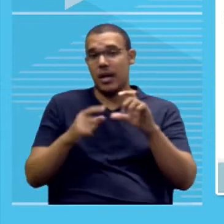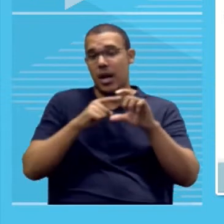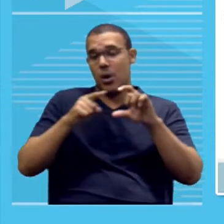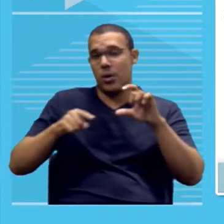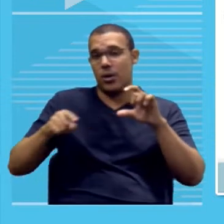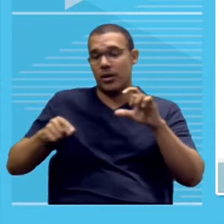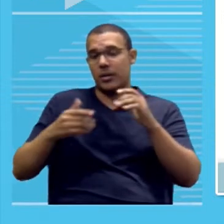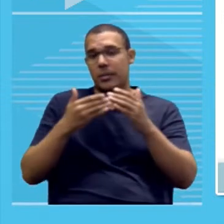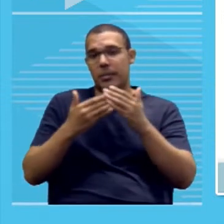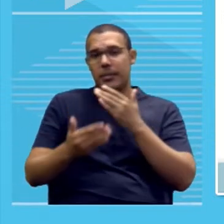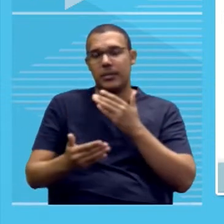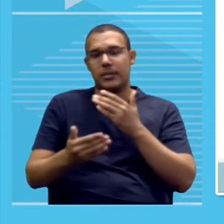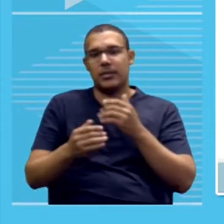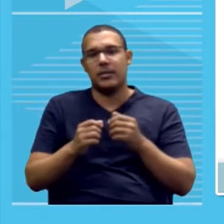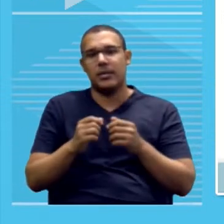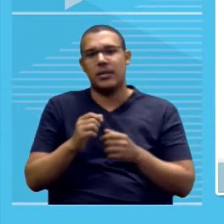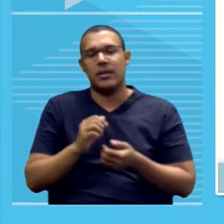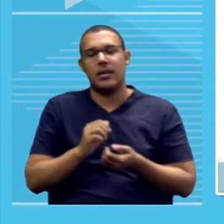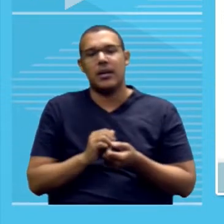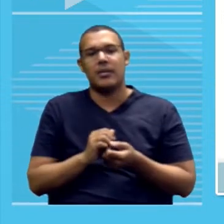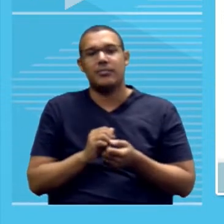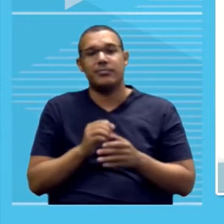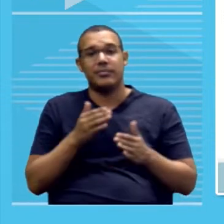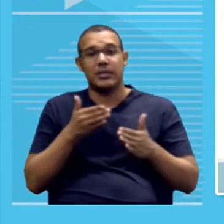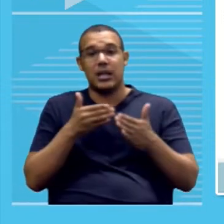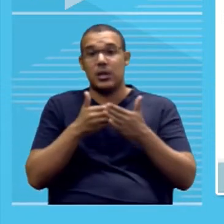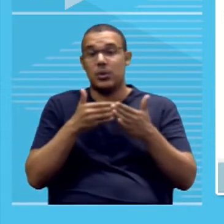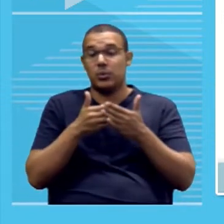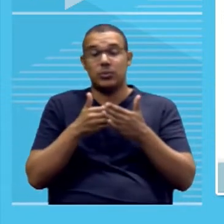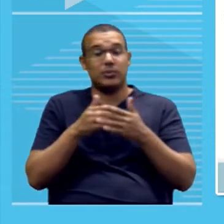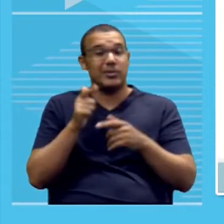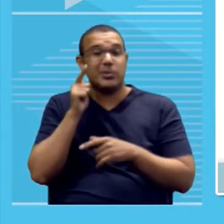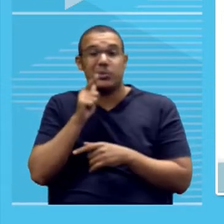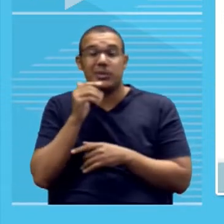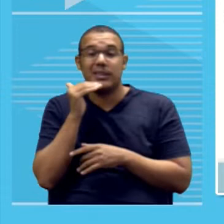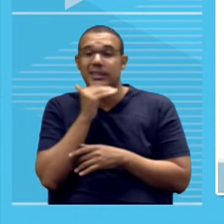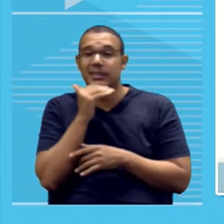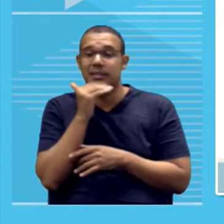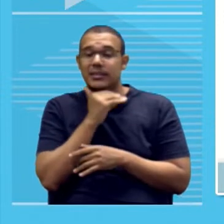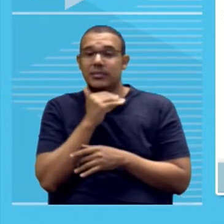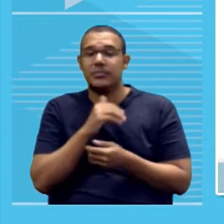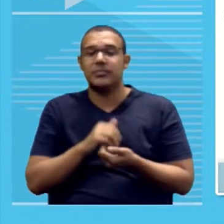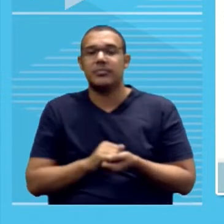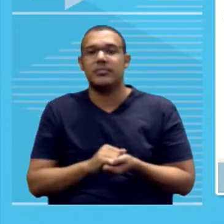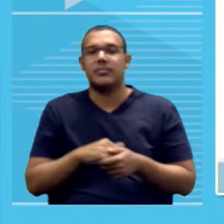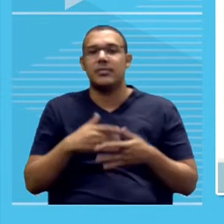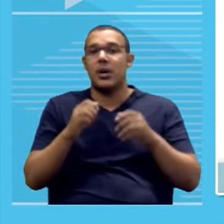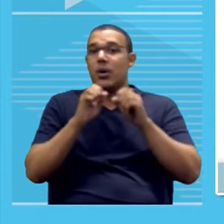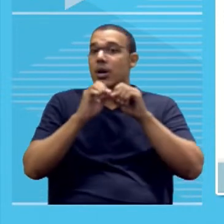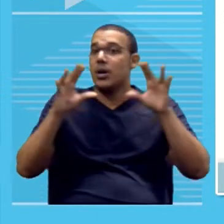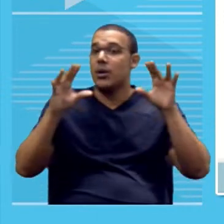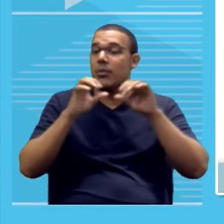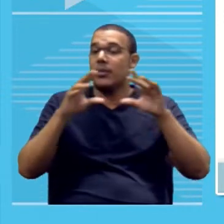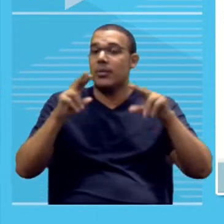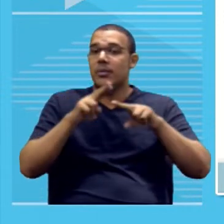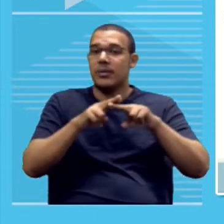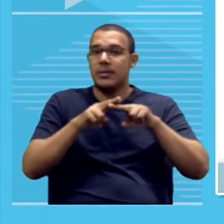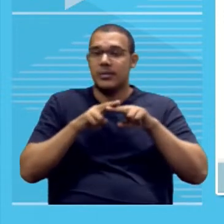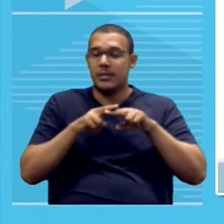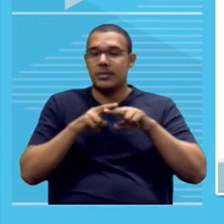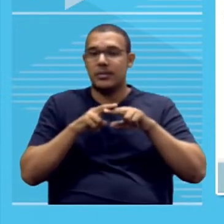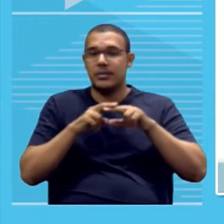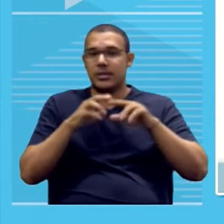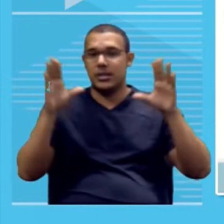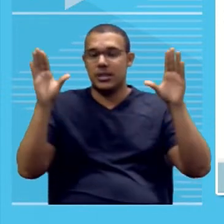corrente elétrica. Aí o tungstênio não consegue mais esquentar, consequentemente, ele não consegue mais brilhar. Você acaba queimando